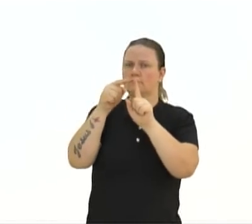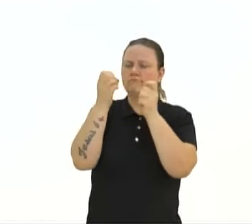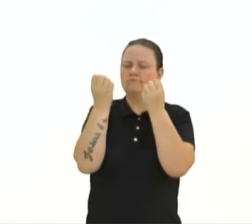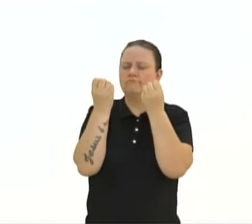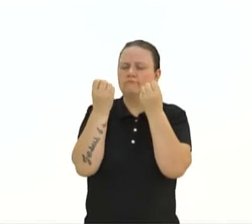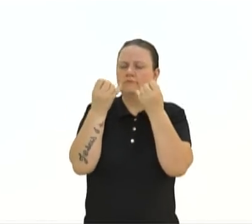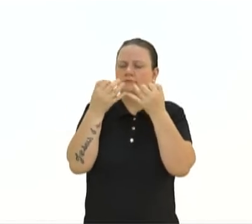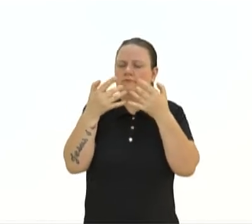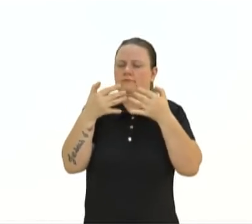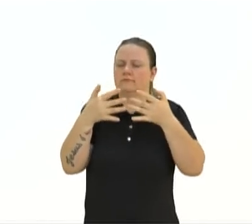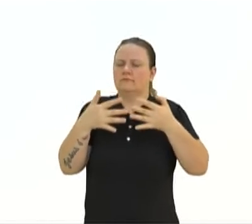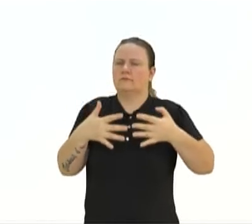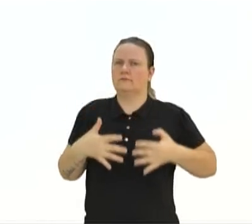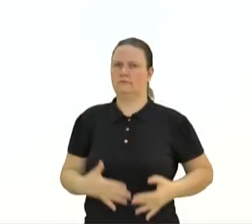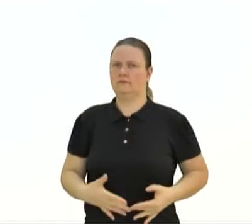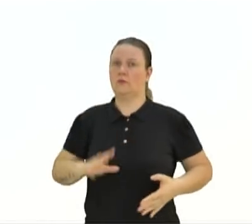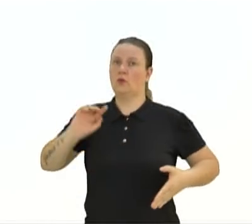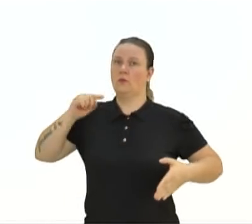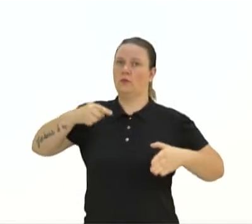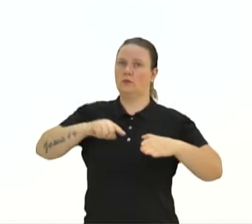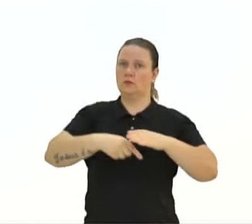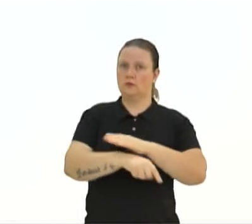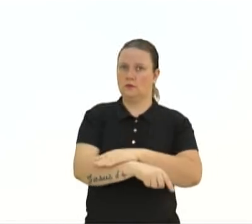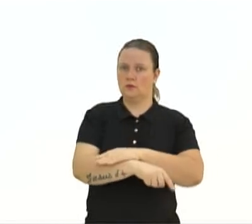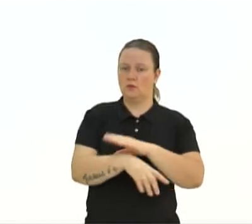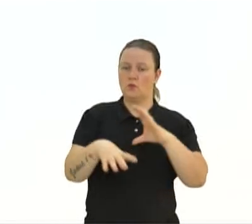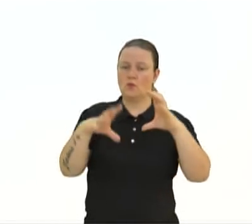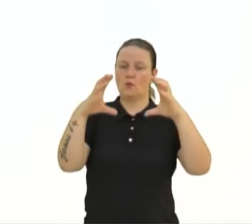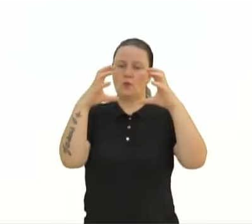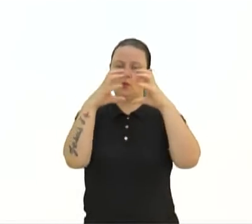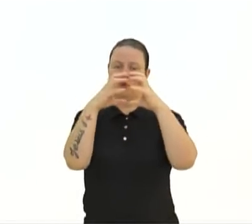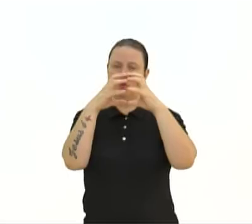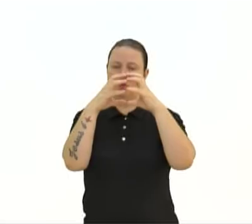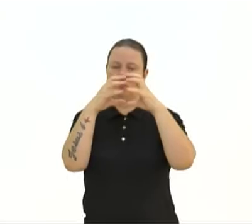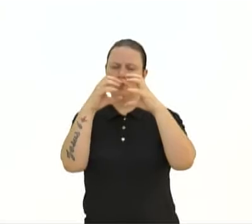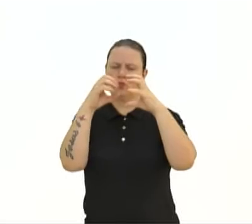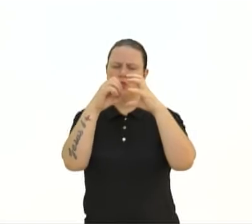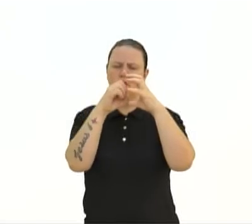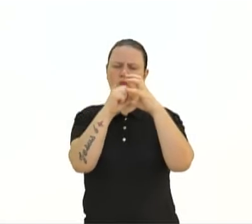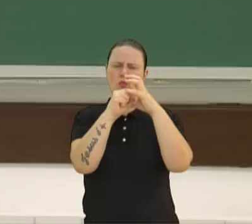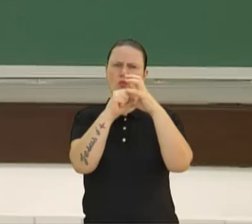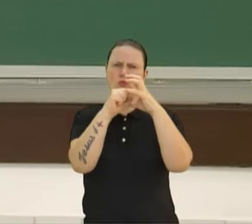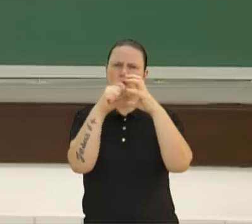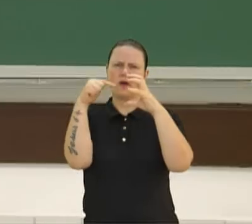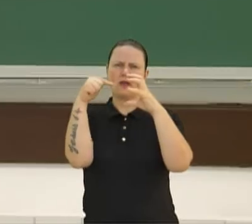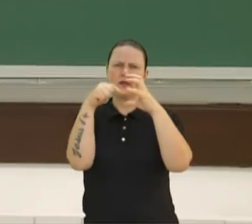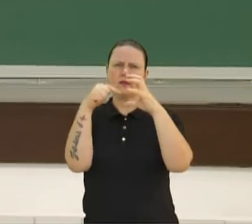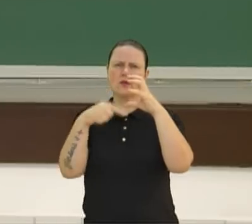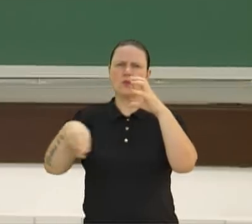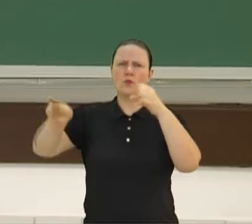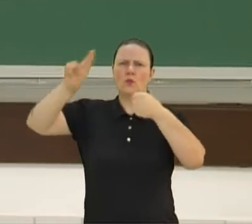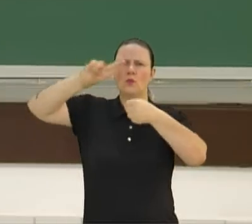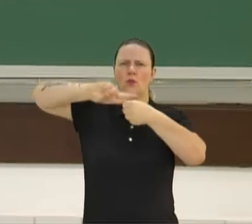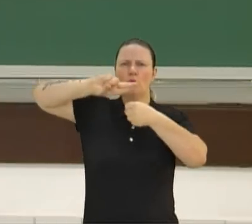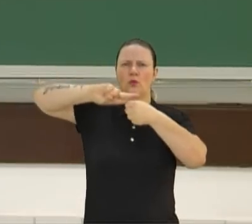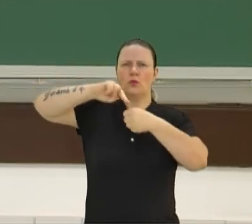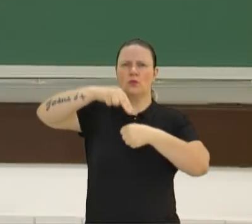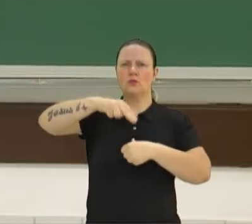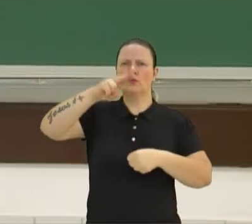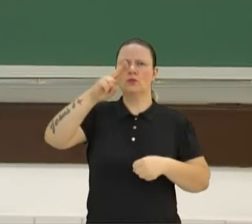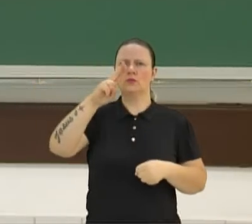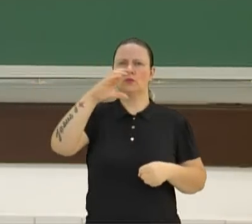mais afinco sobre uma parte da célula, que é o núcleo celular. Tranquilo, pessoal? Eu vou